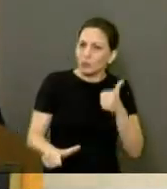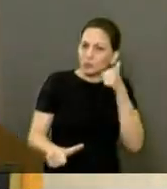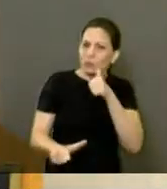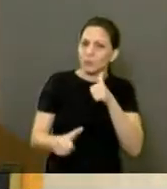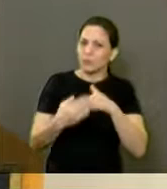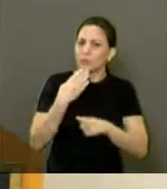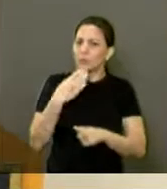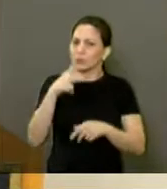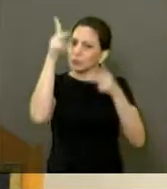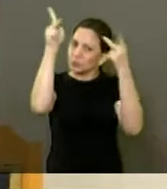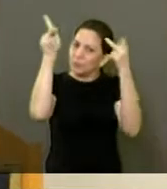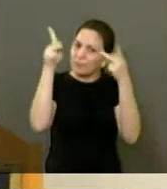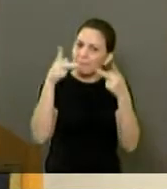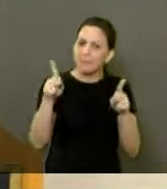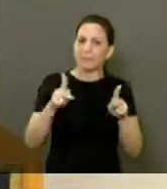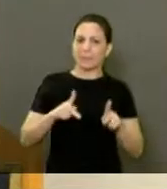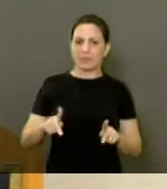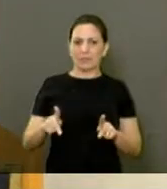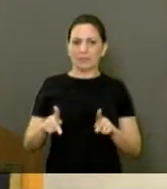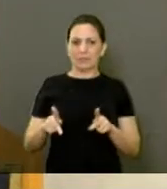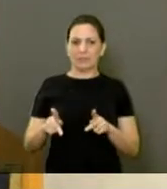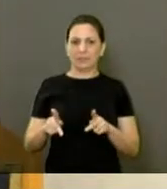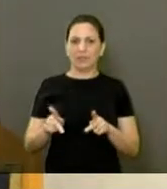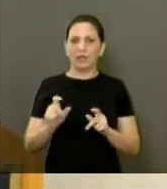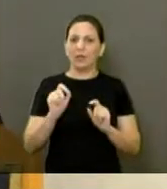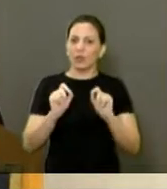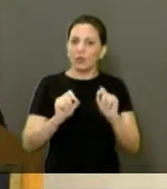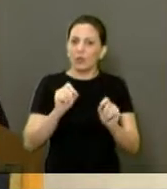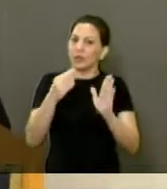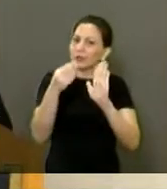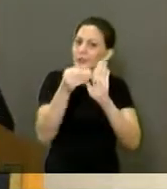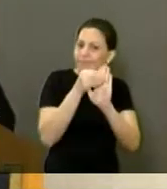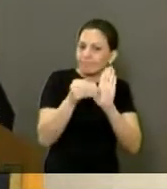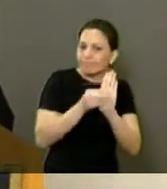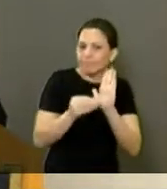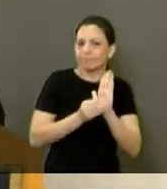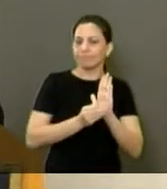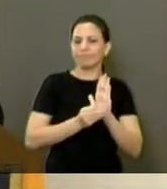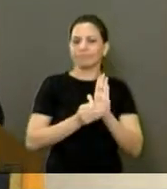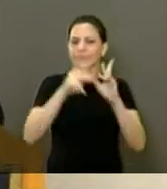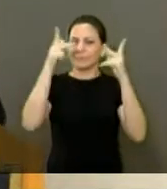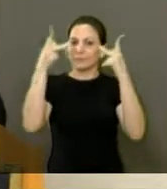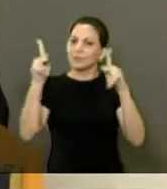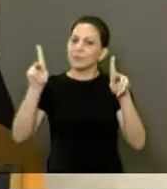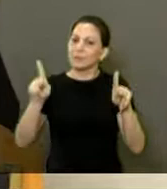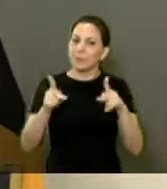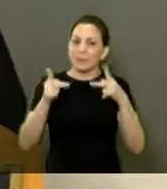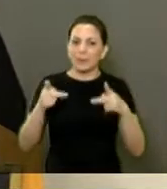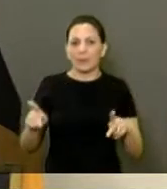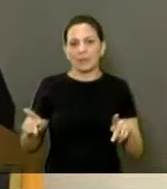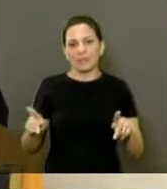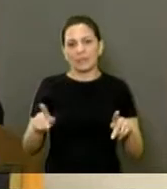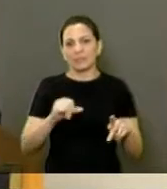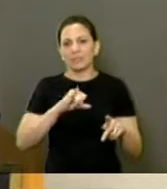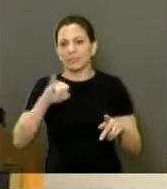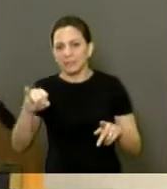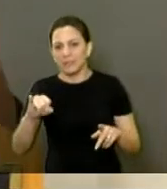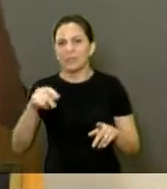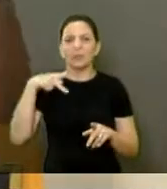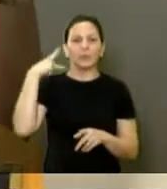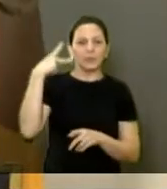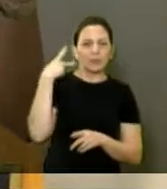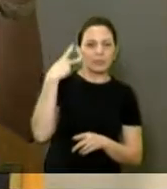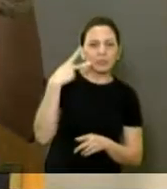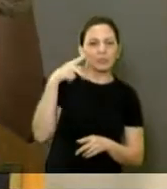pediu paz. Esta é uma coisa da nossa agenda também. Paz. Se fosse outro partido que